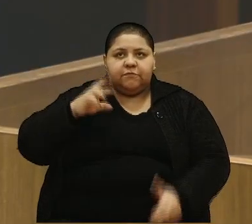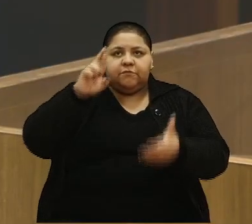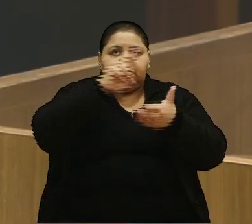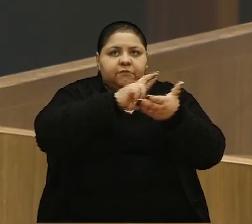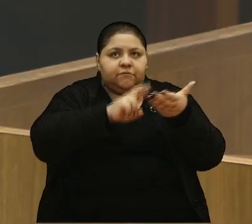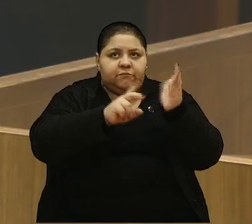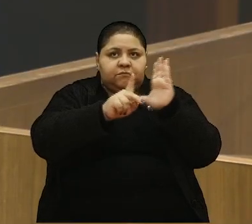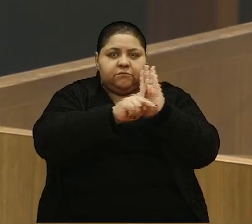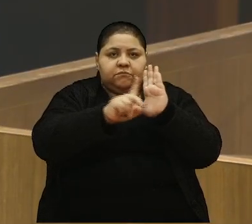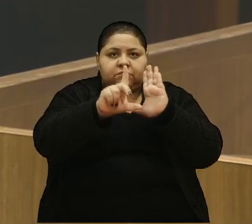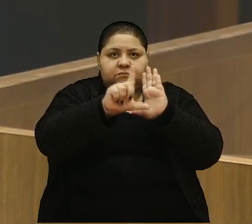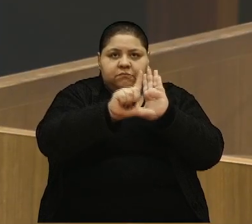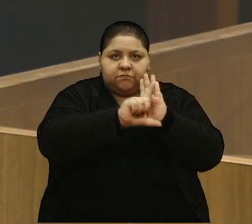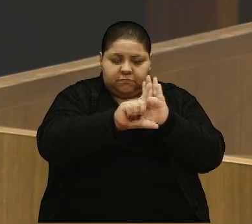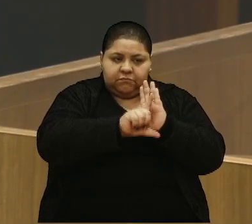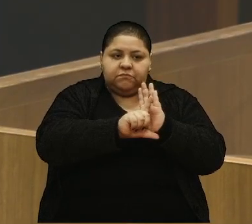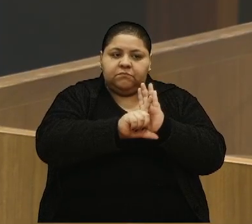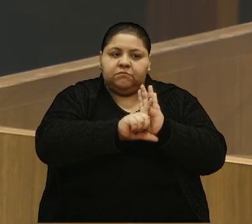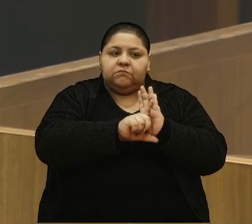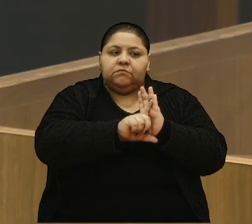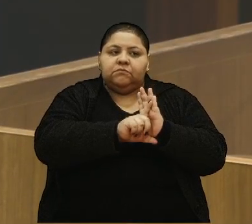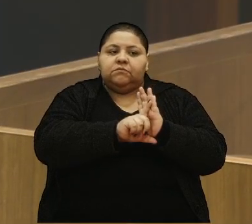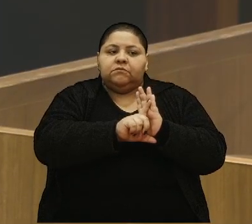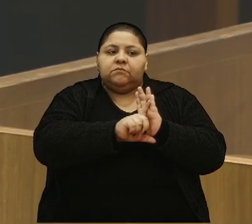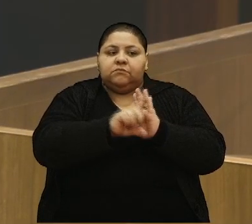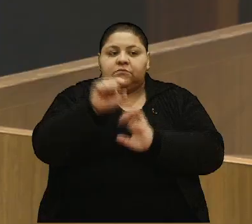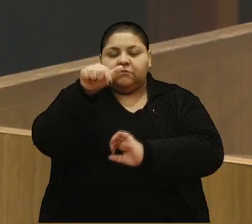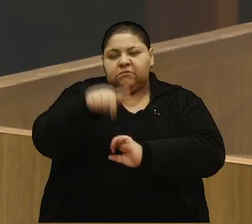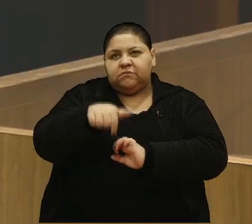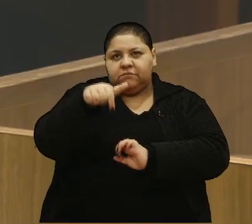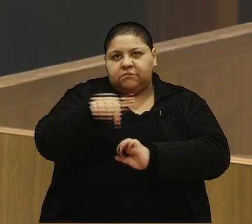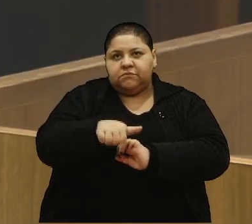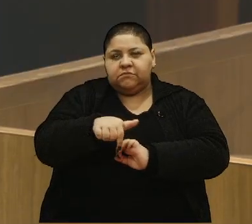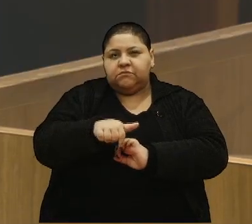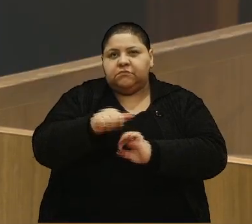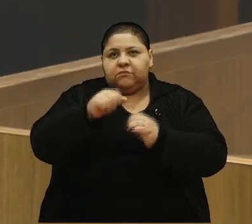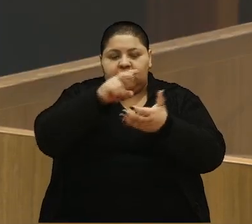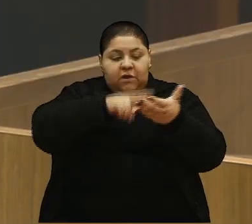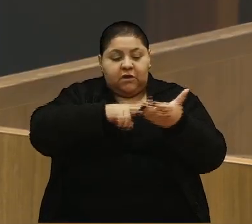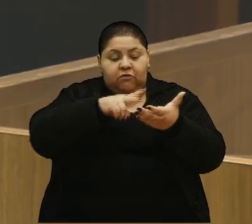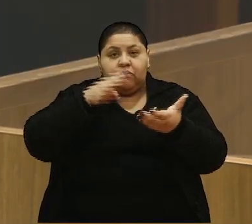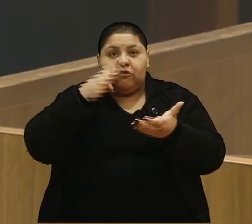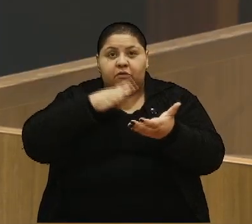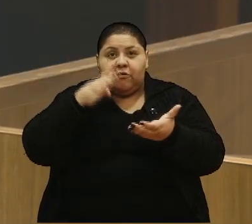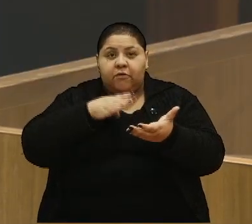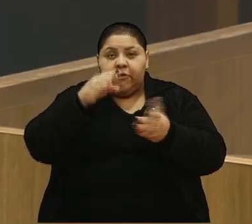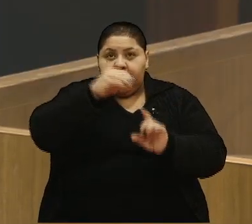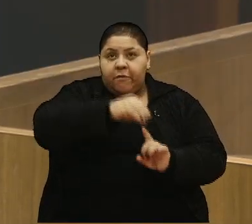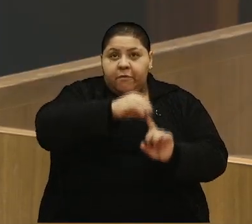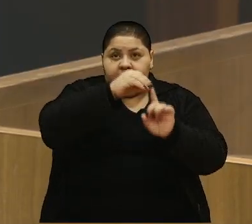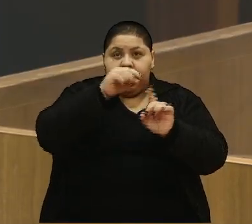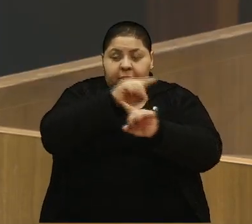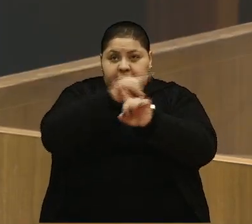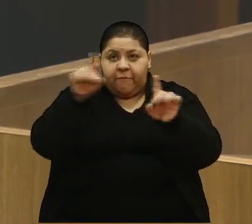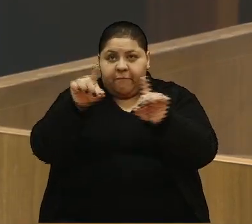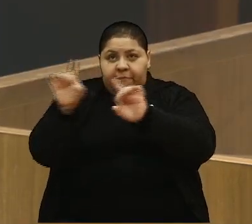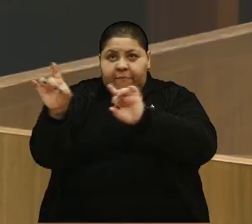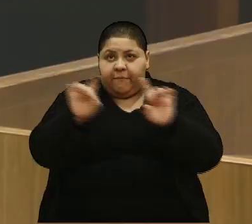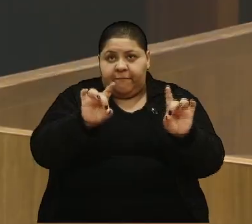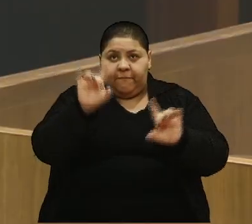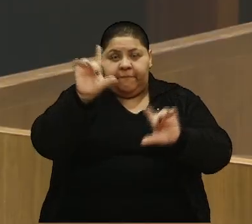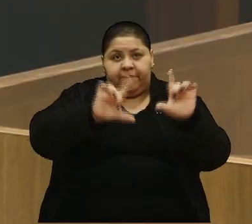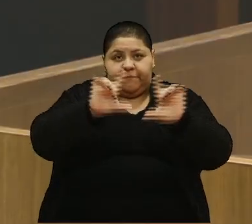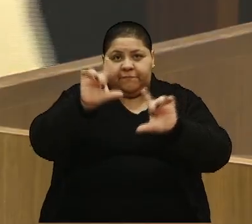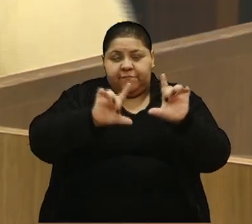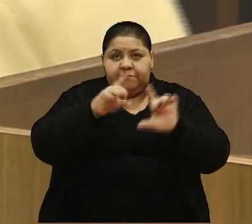do projeto de lei. E aqui eu faço uma breve leitura, principalmente para quem está nos acompanhando através da TV